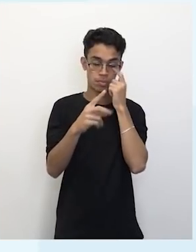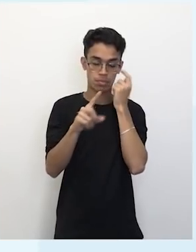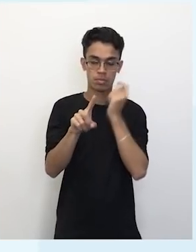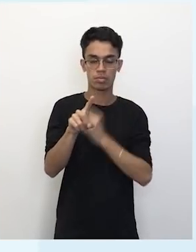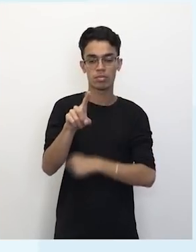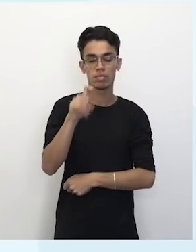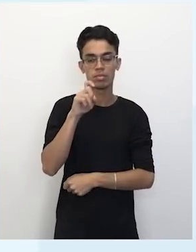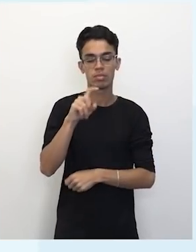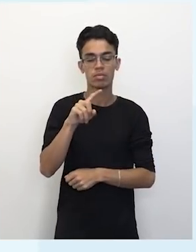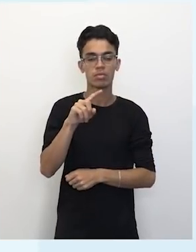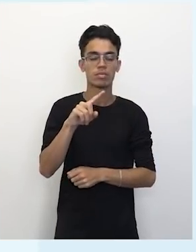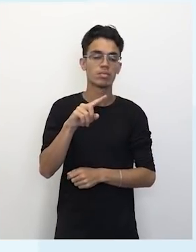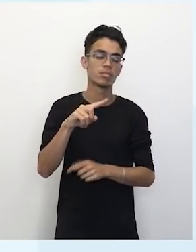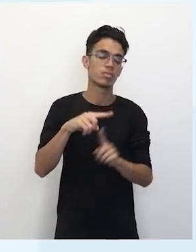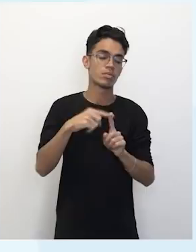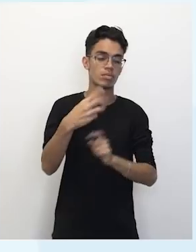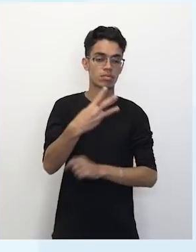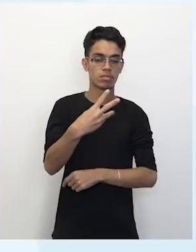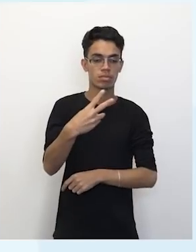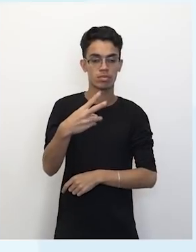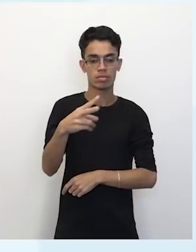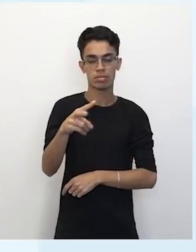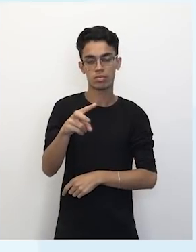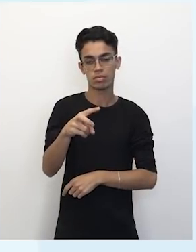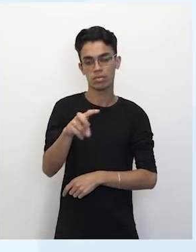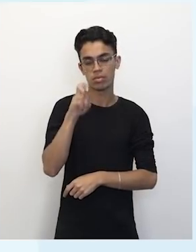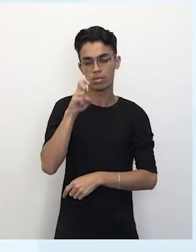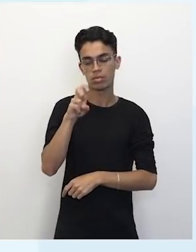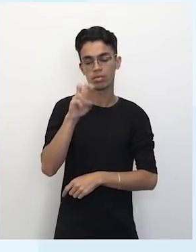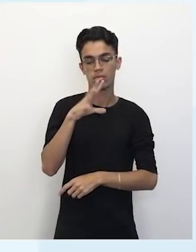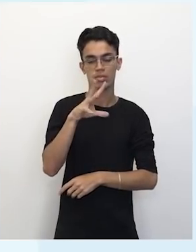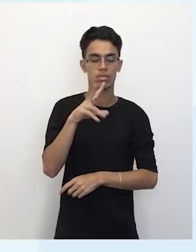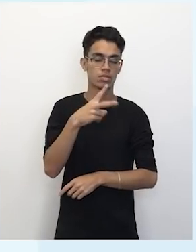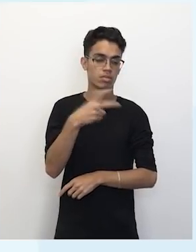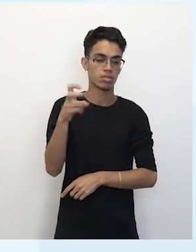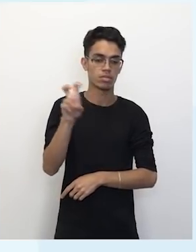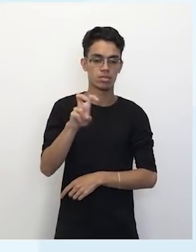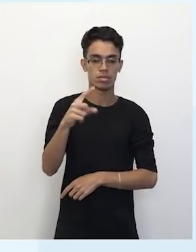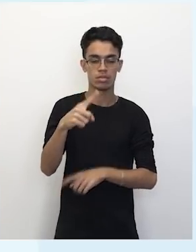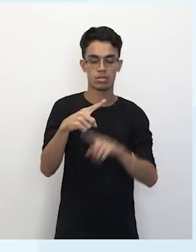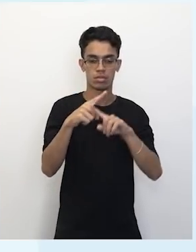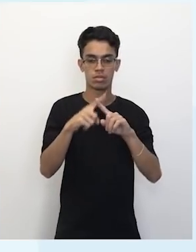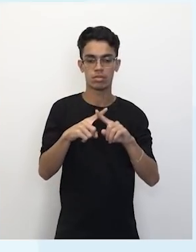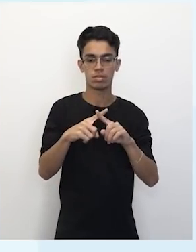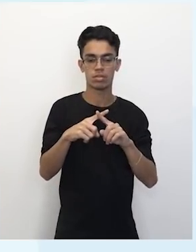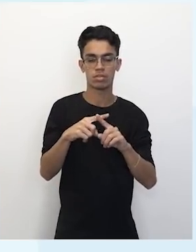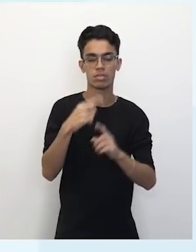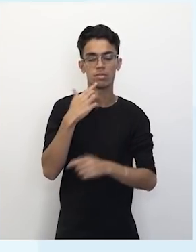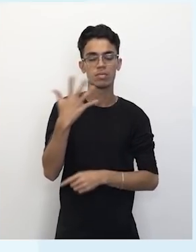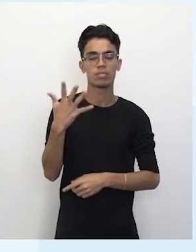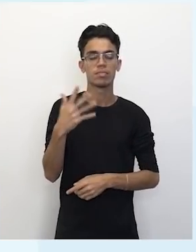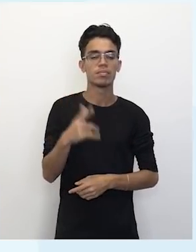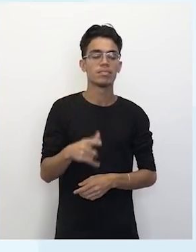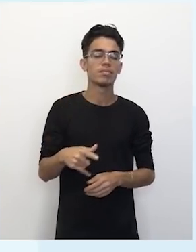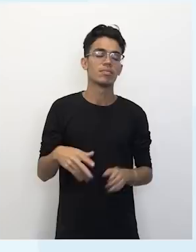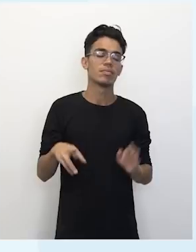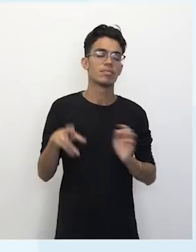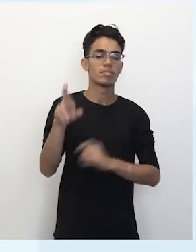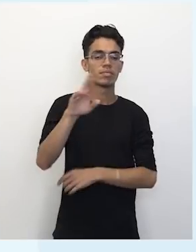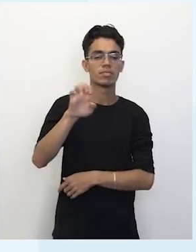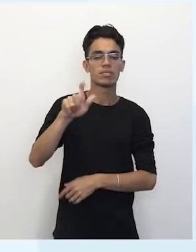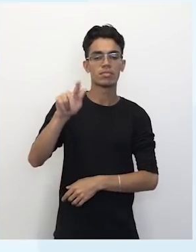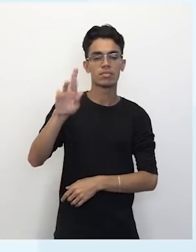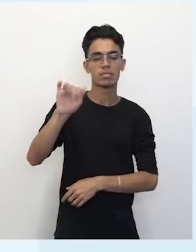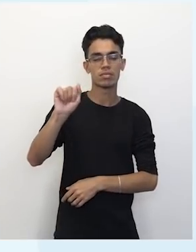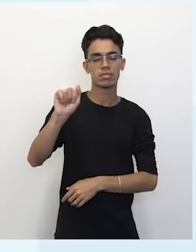3x, 5x, sobre 3 igual a menos 3. Aqui a gente pode usar a regra de 3 ou a gente pode pensar também